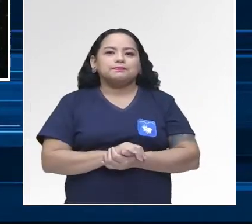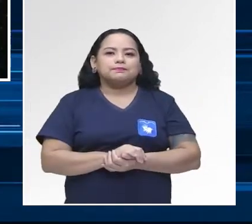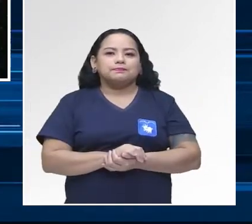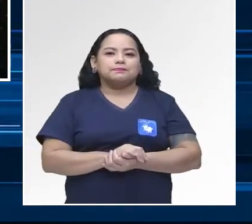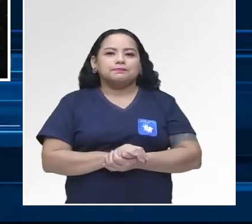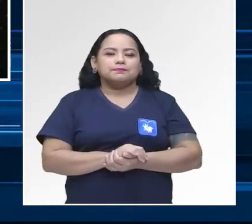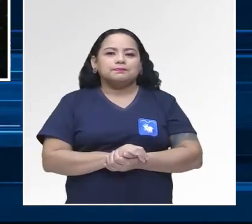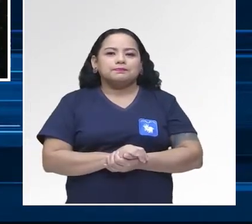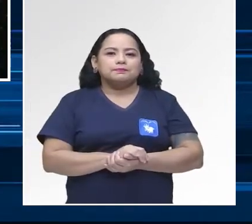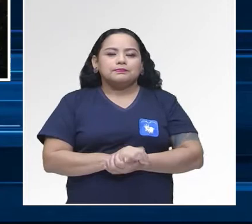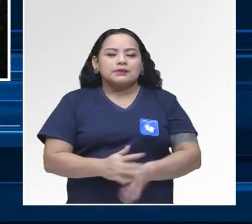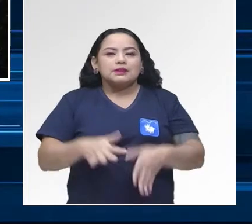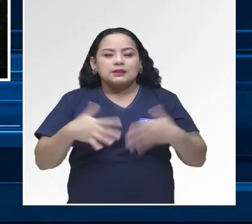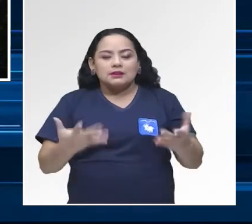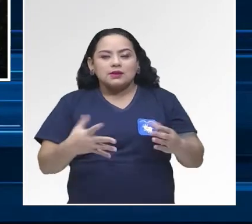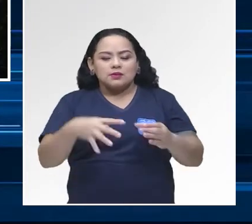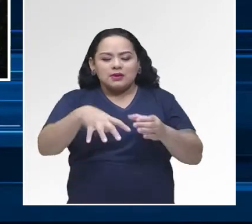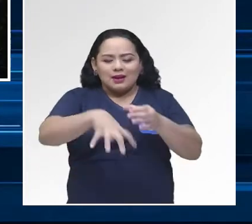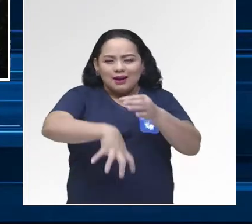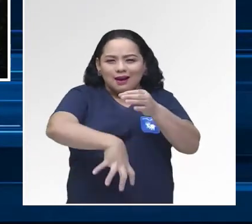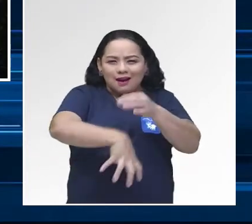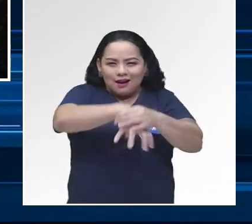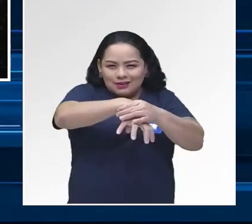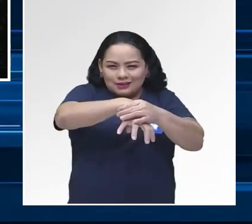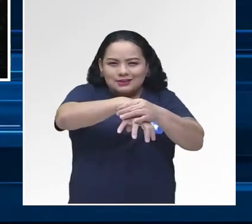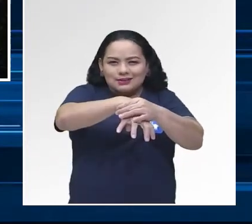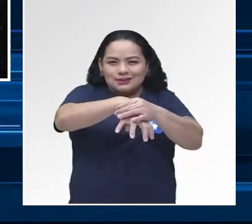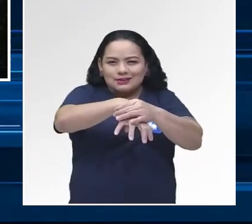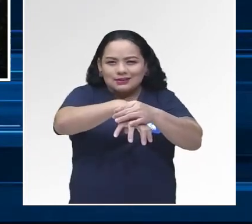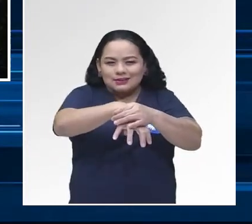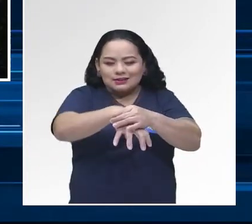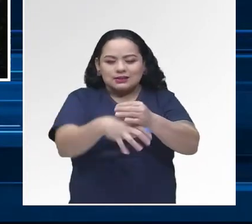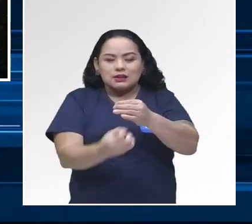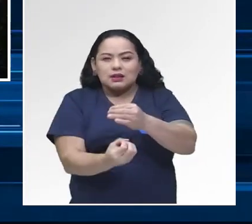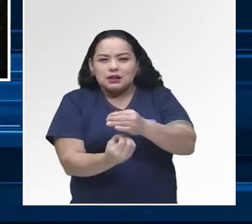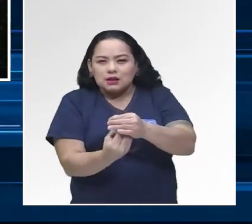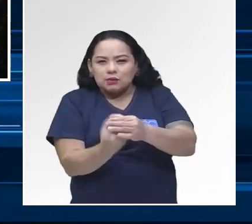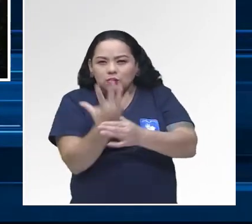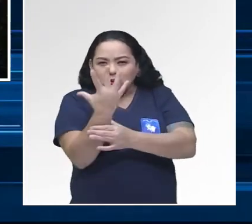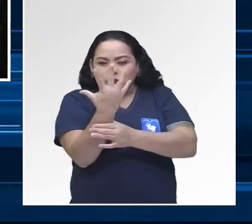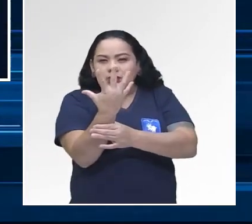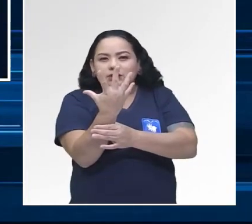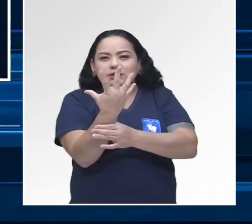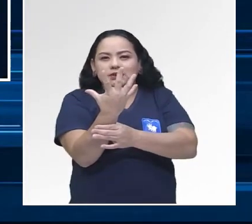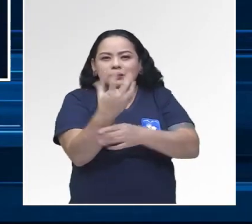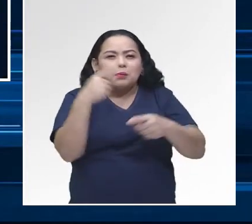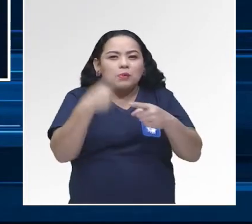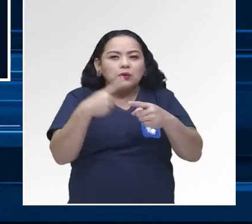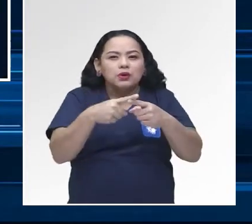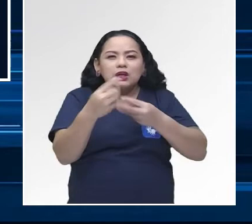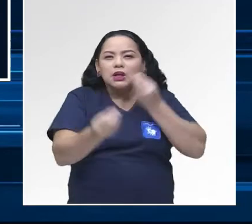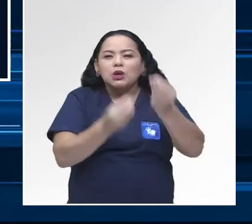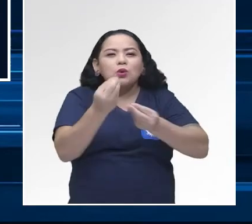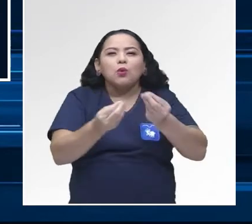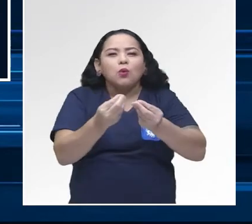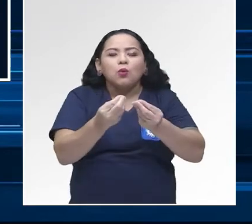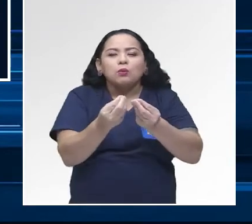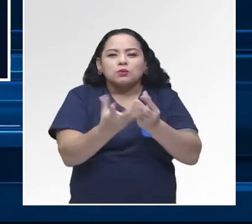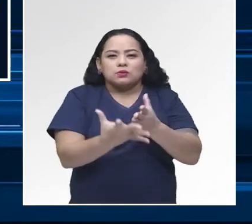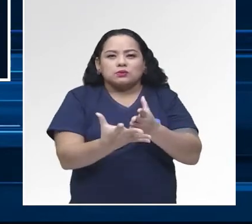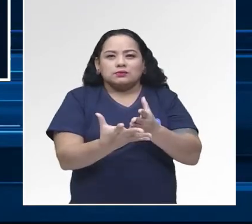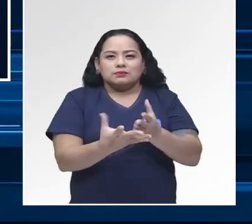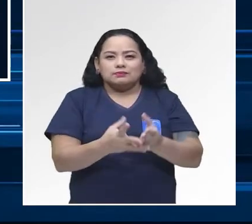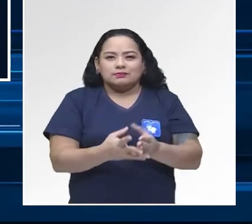Então, a raiz, a filosofia ela é radical, tá certo? Ela é radical, ela vai até a raiz